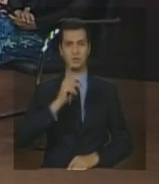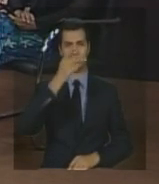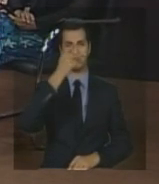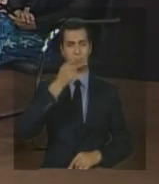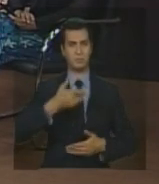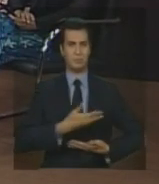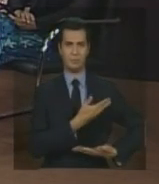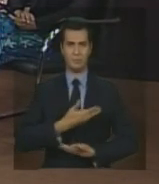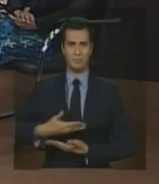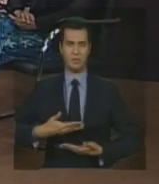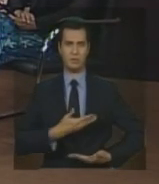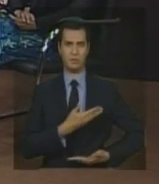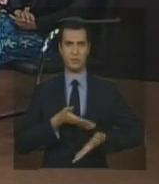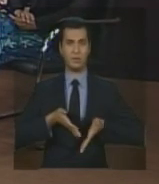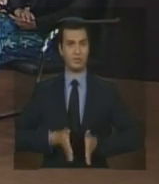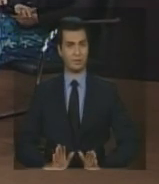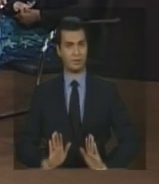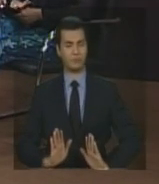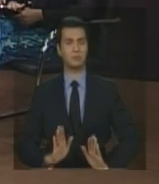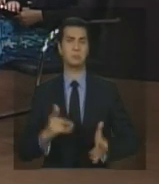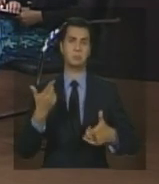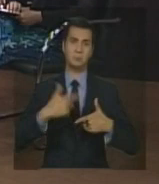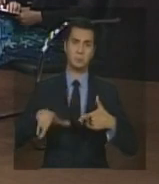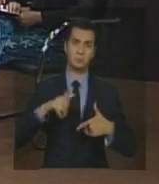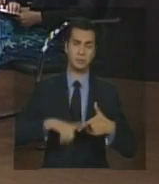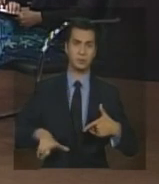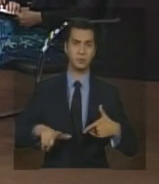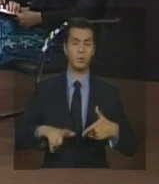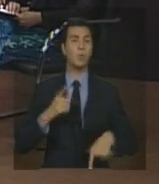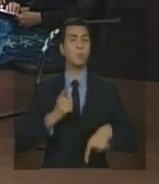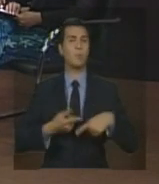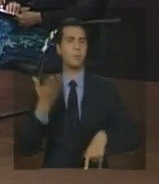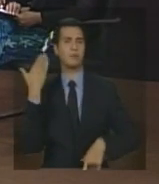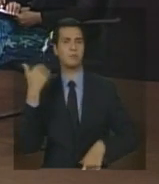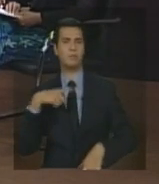erradicação da paralisia infantil, né? Sim. Então, hoje é mais